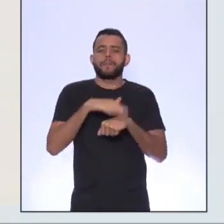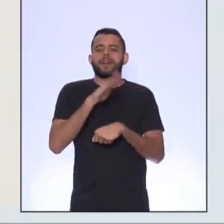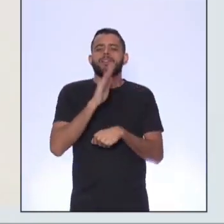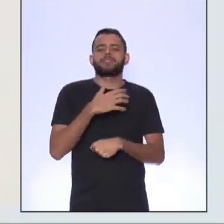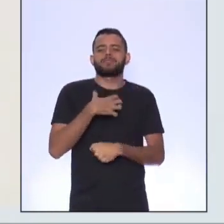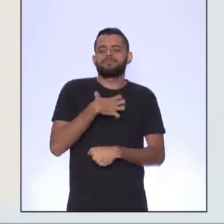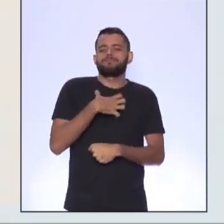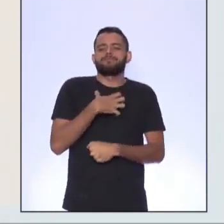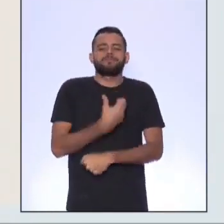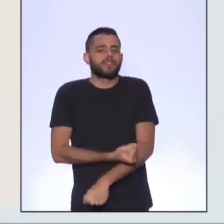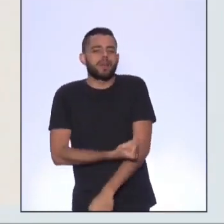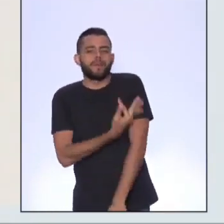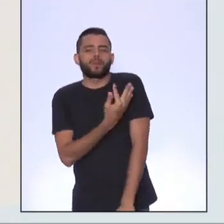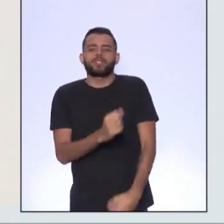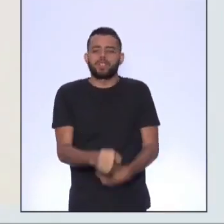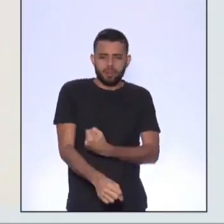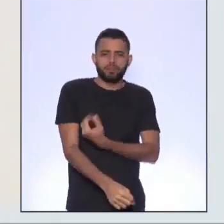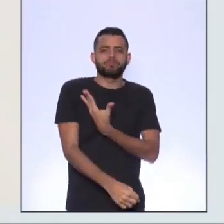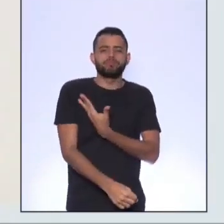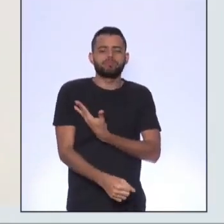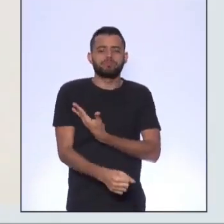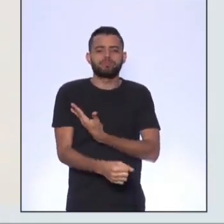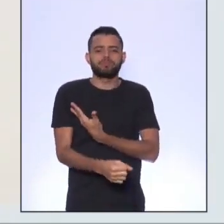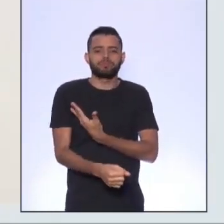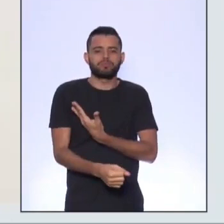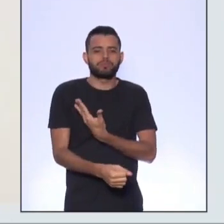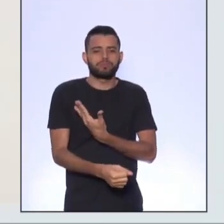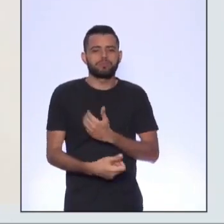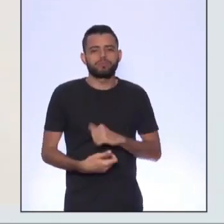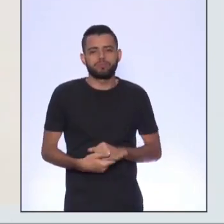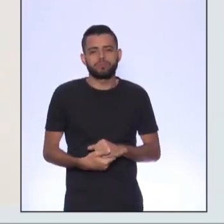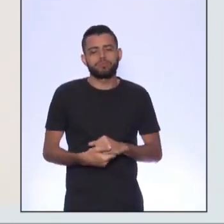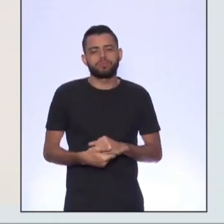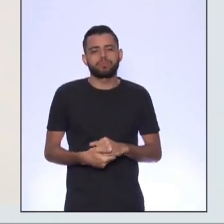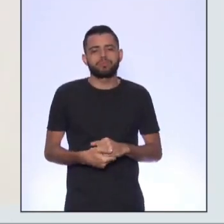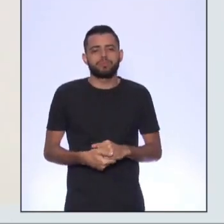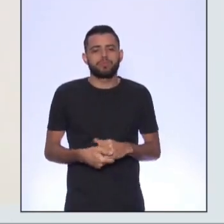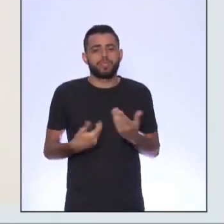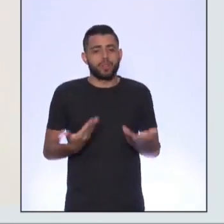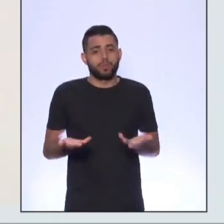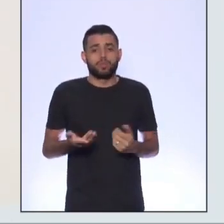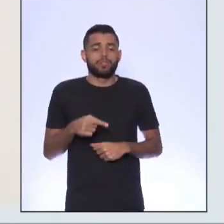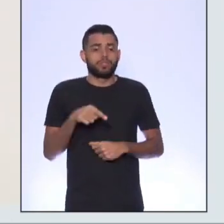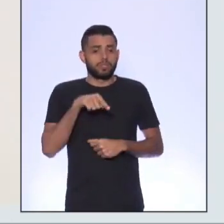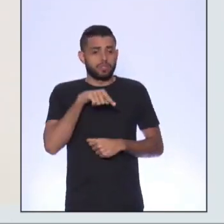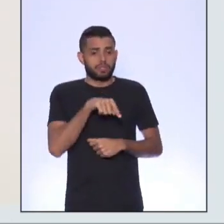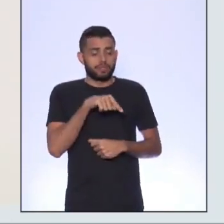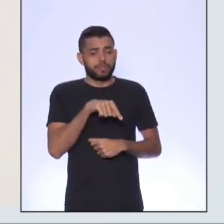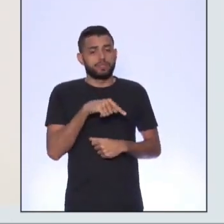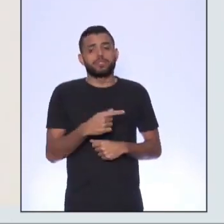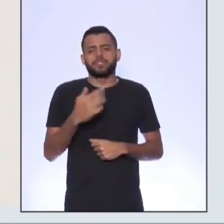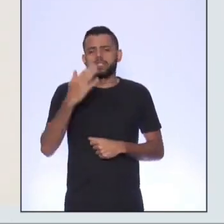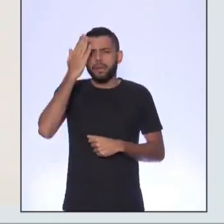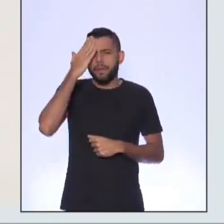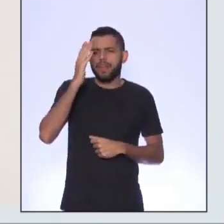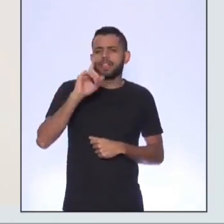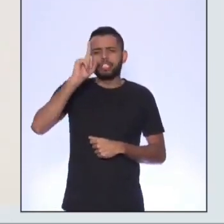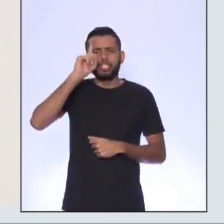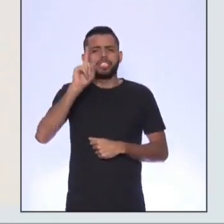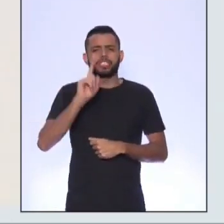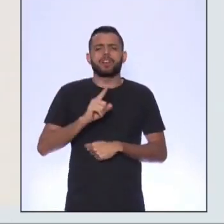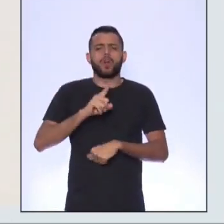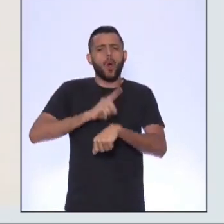da emoção. Não há preocupação em definir data,